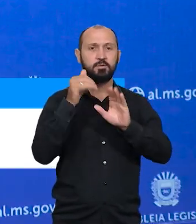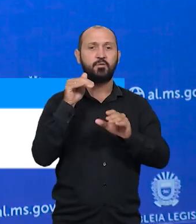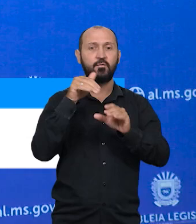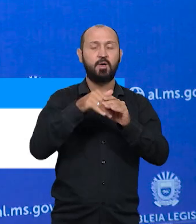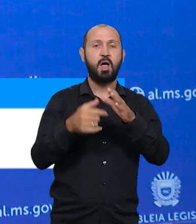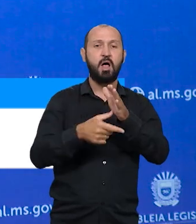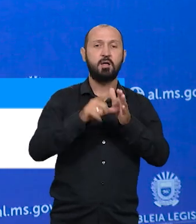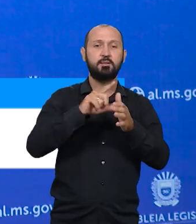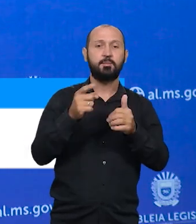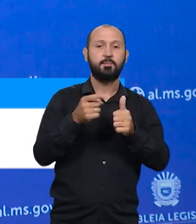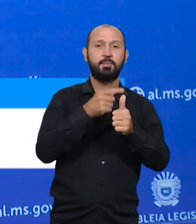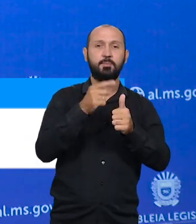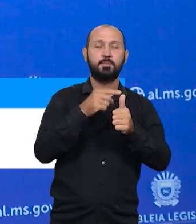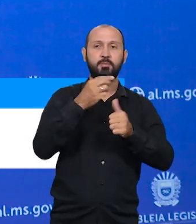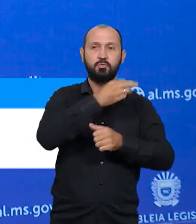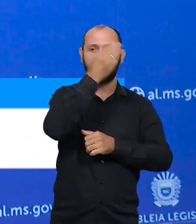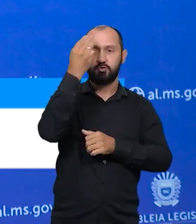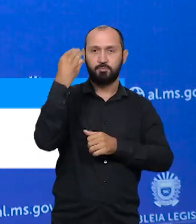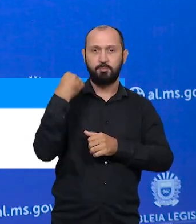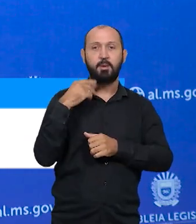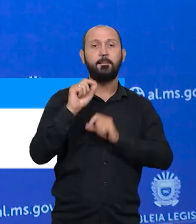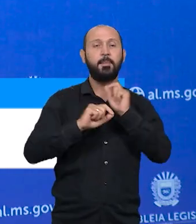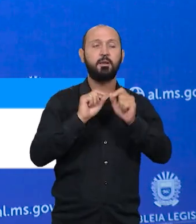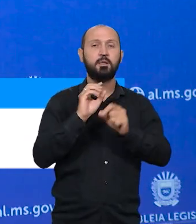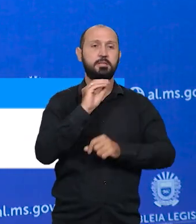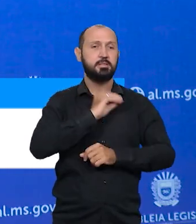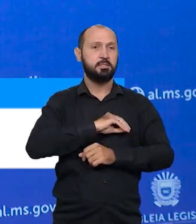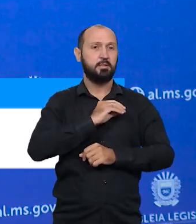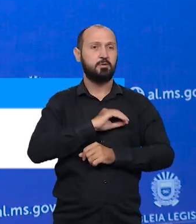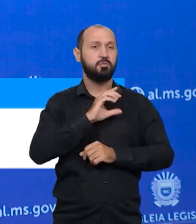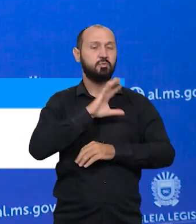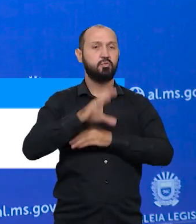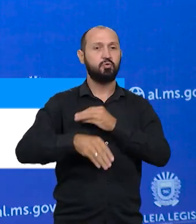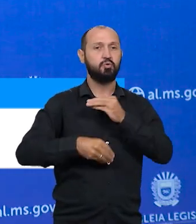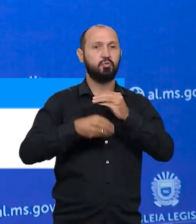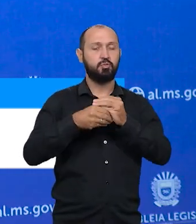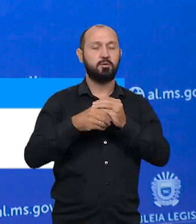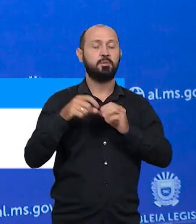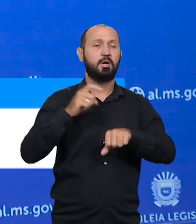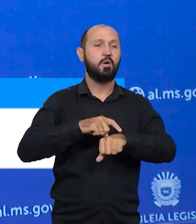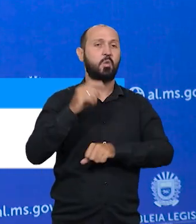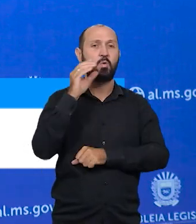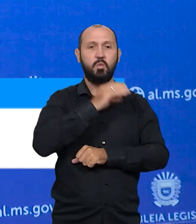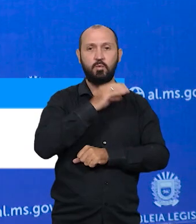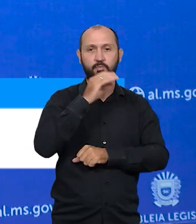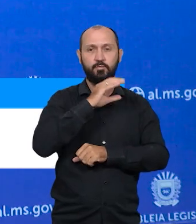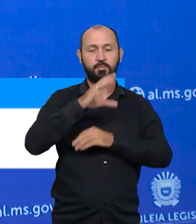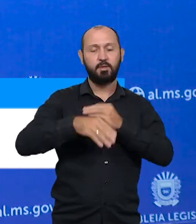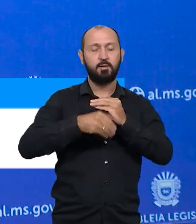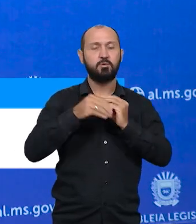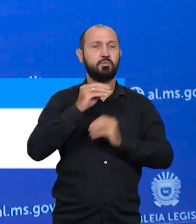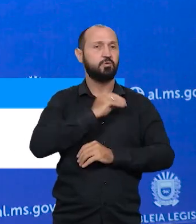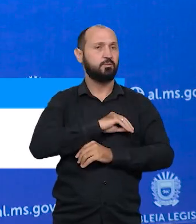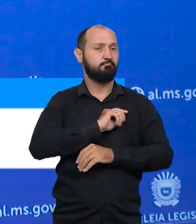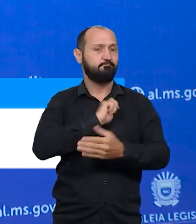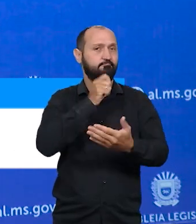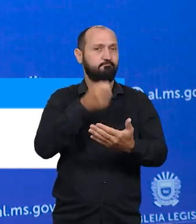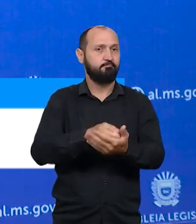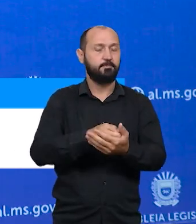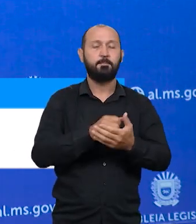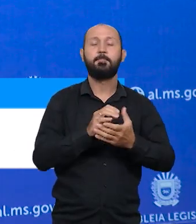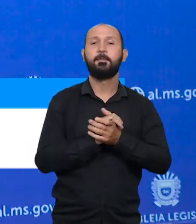ser votado antes da primeira quinzena de Maio para que o reajuste seja incorporado imediatamente a folha de pagamento